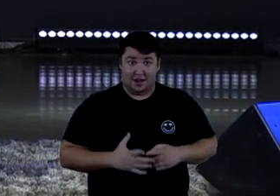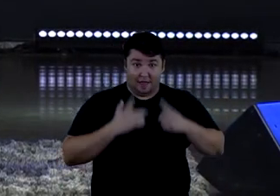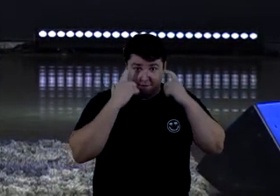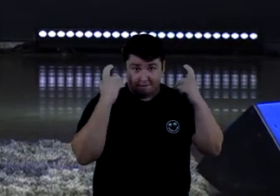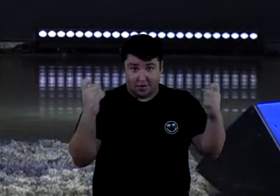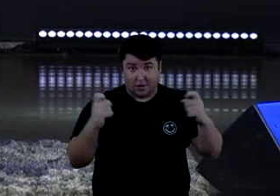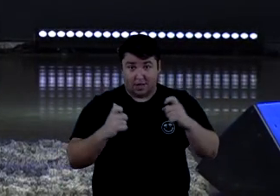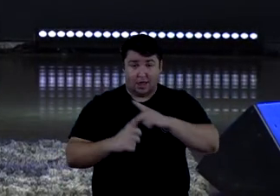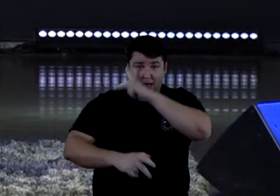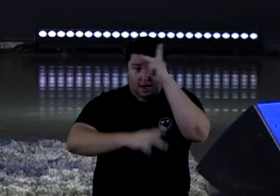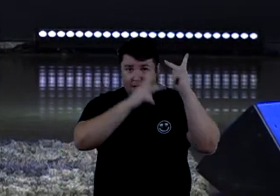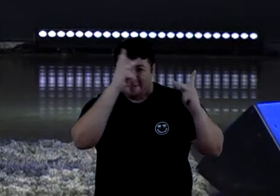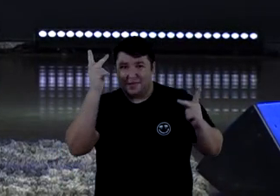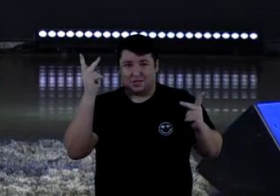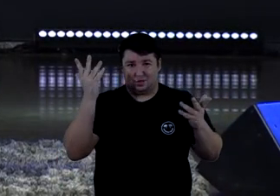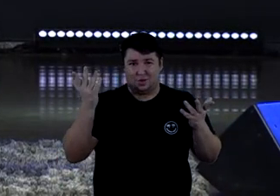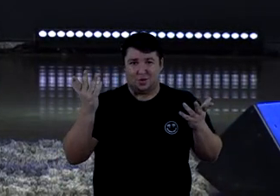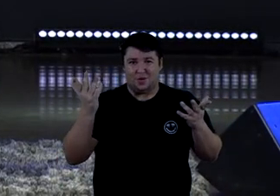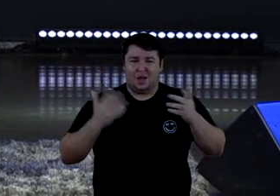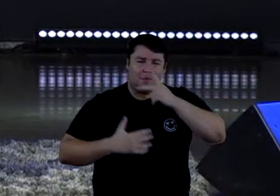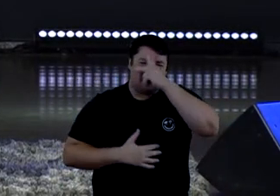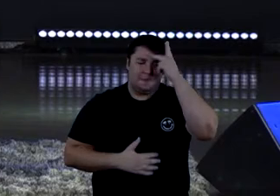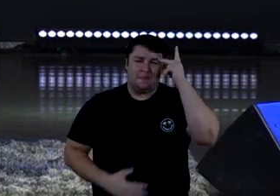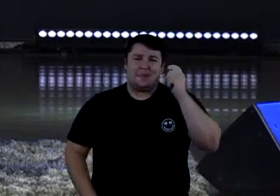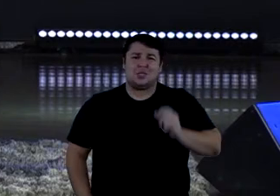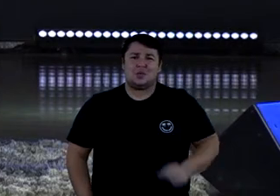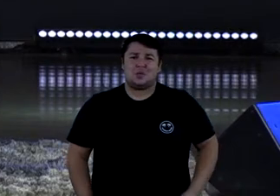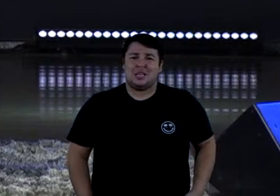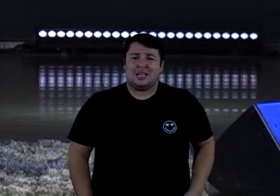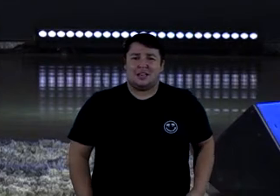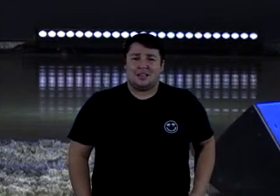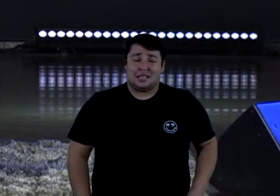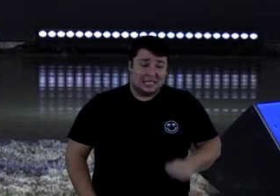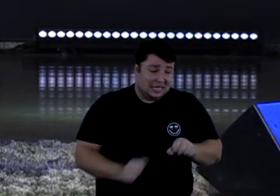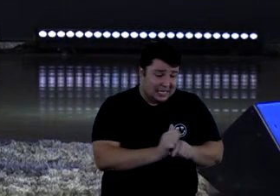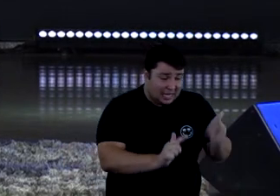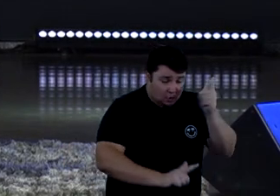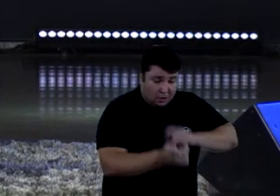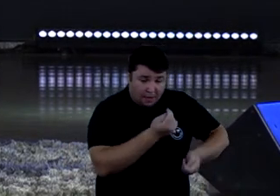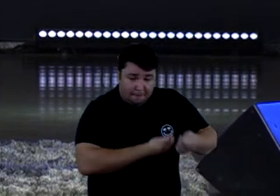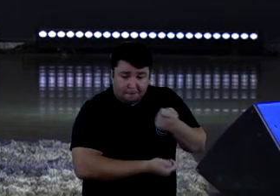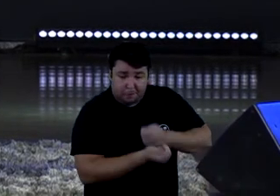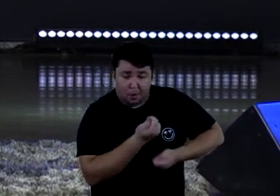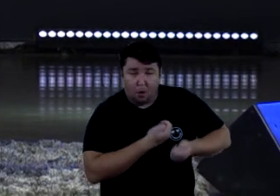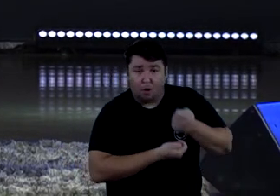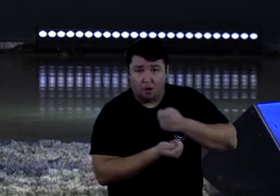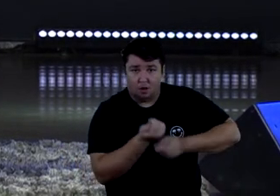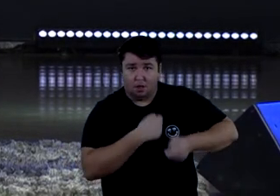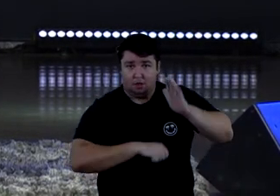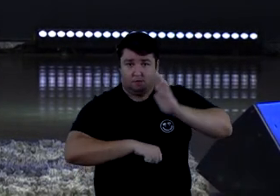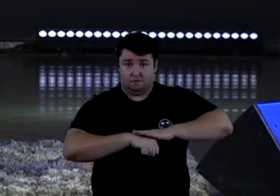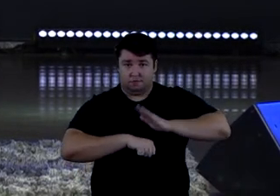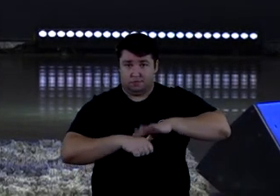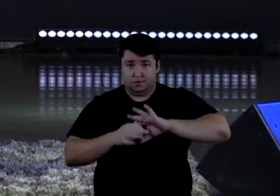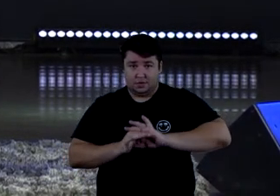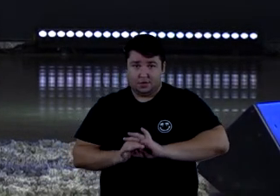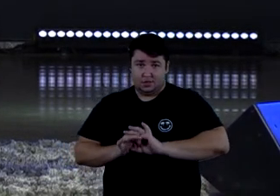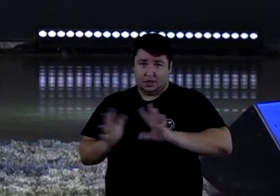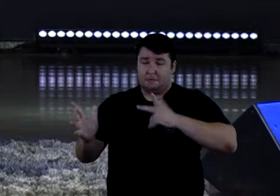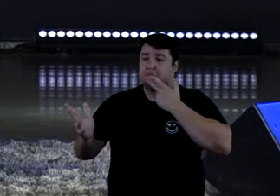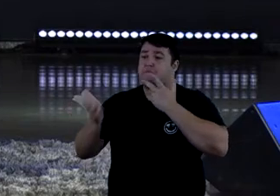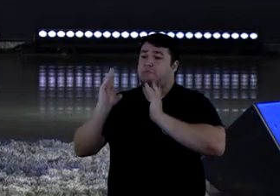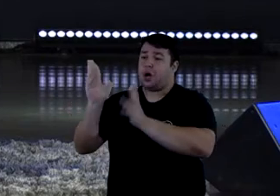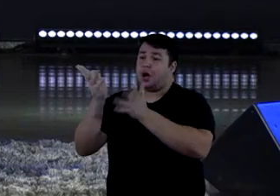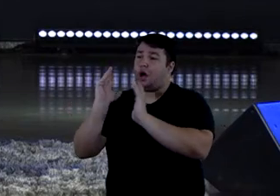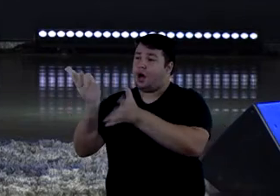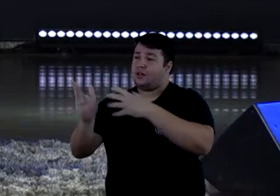A pessoa selvagem, ela é uma pessoa indomável. Ela faz o que quer, ela fala o que quer, ela